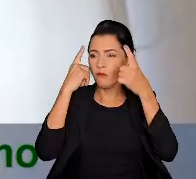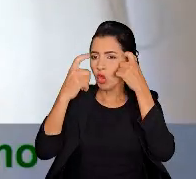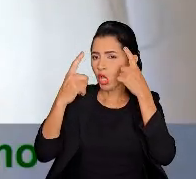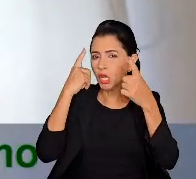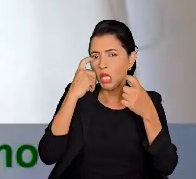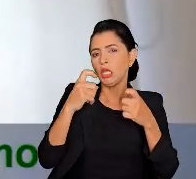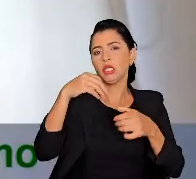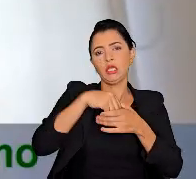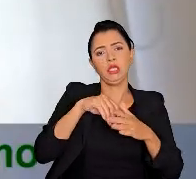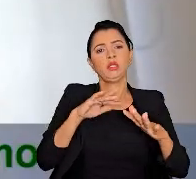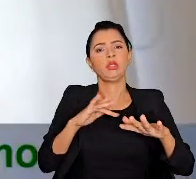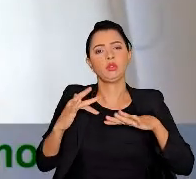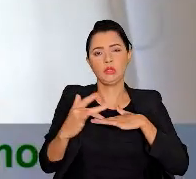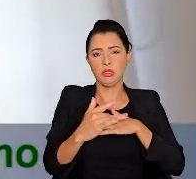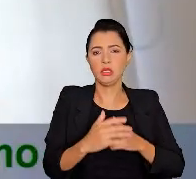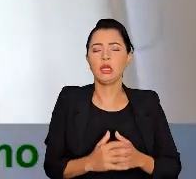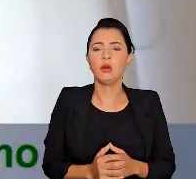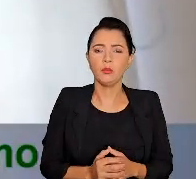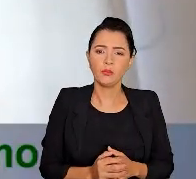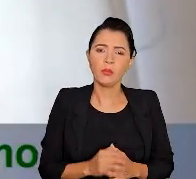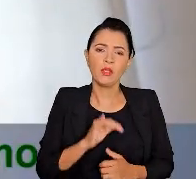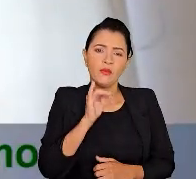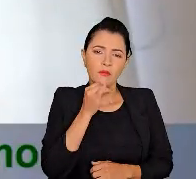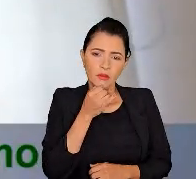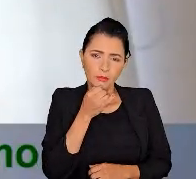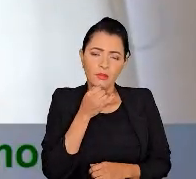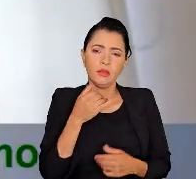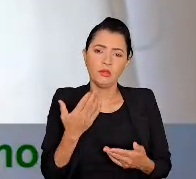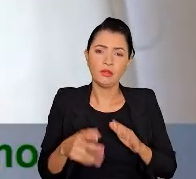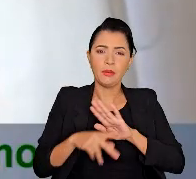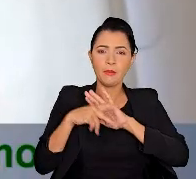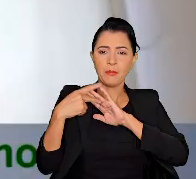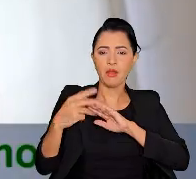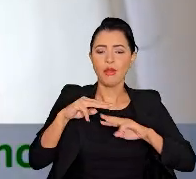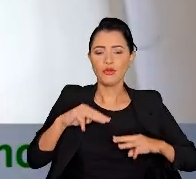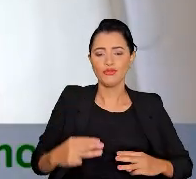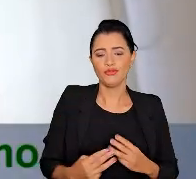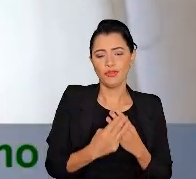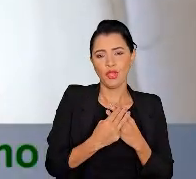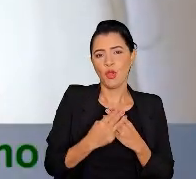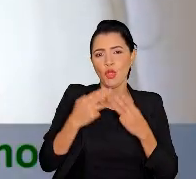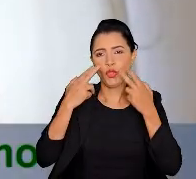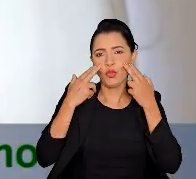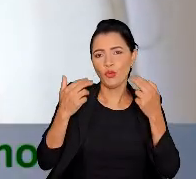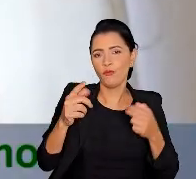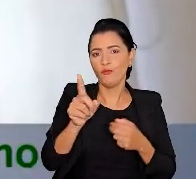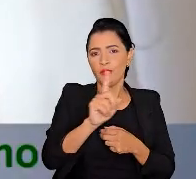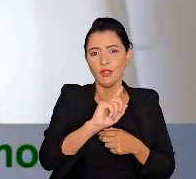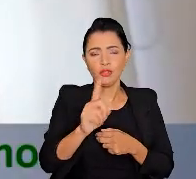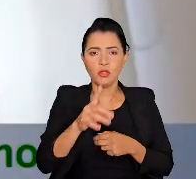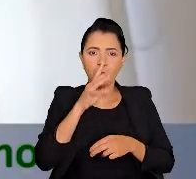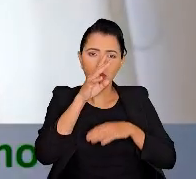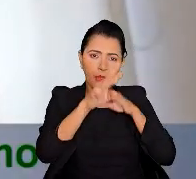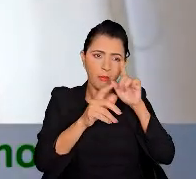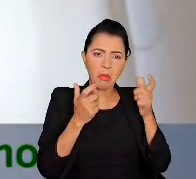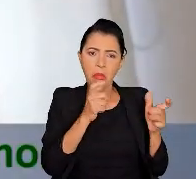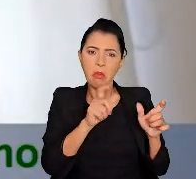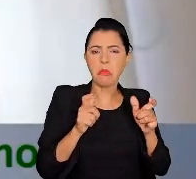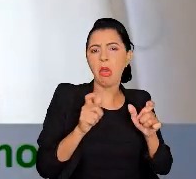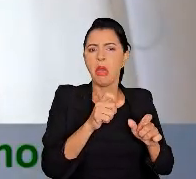redes sociais. Infelizmente, para os judeus isso não é novidade. As ameaças verbais e